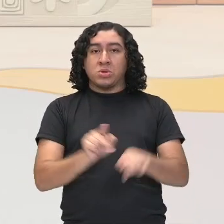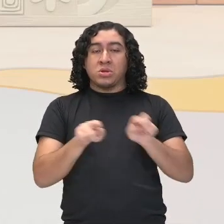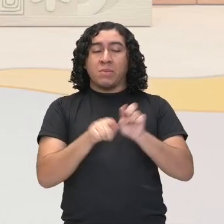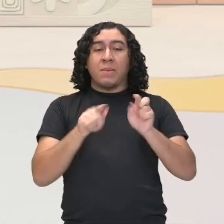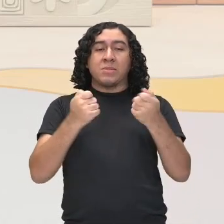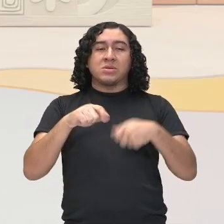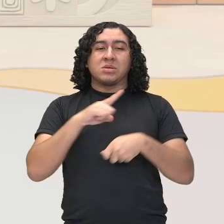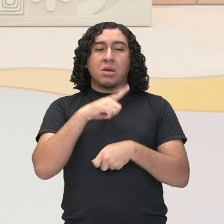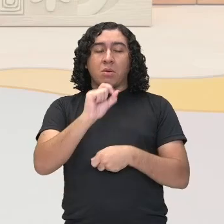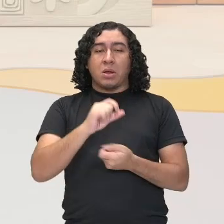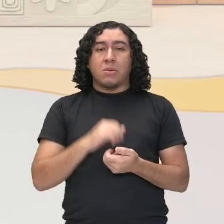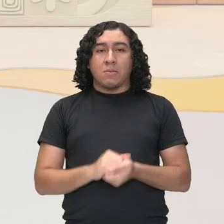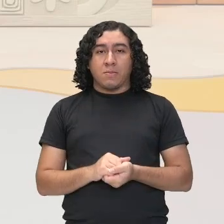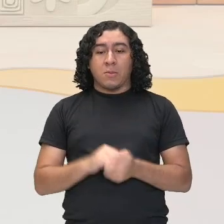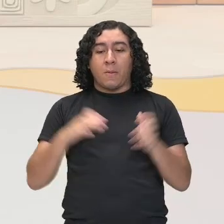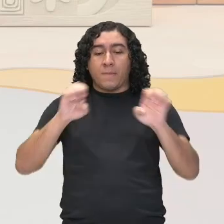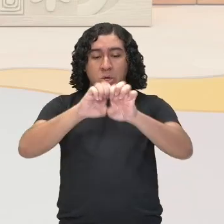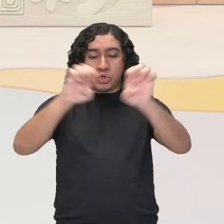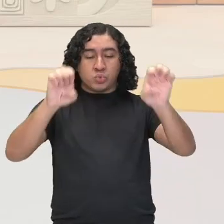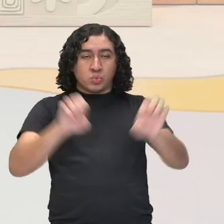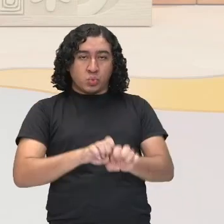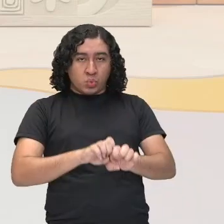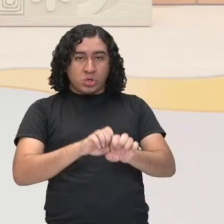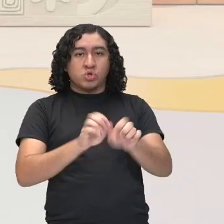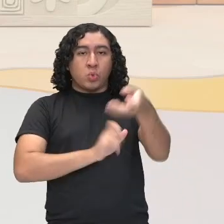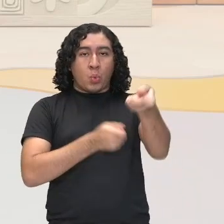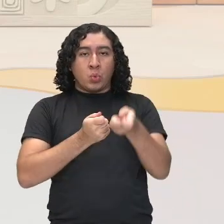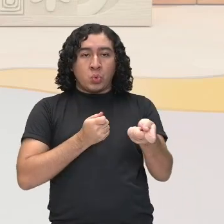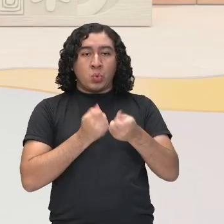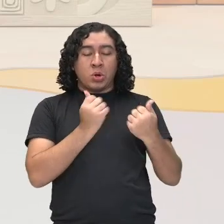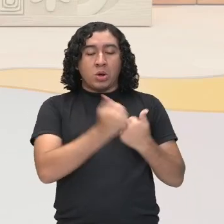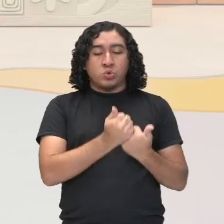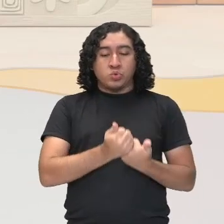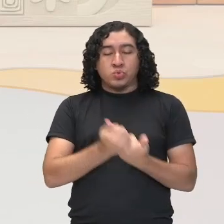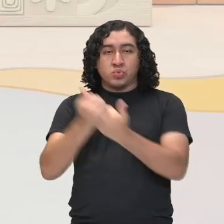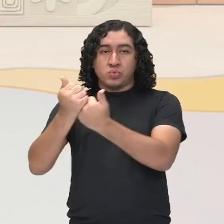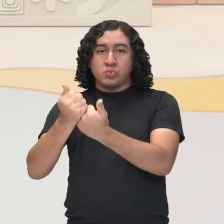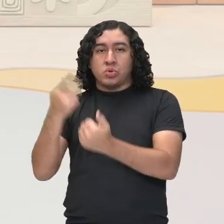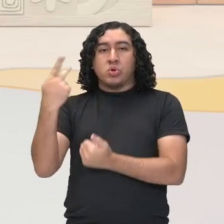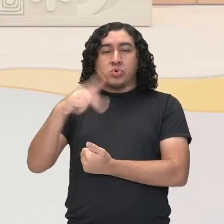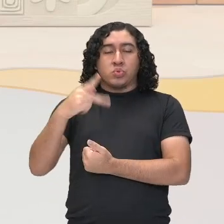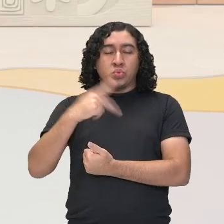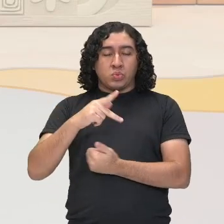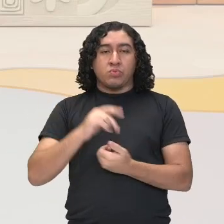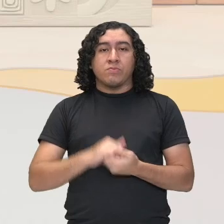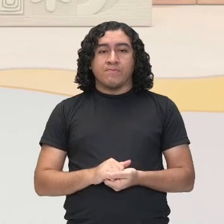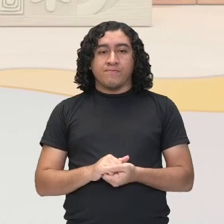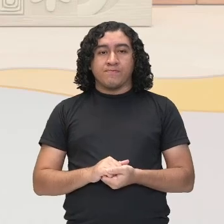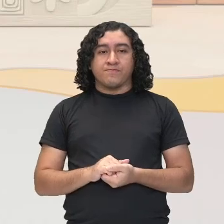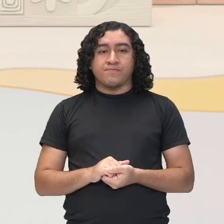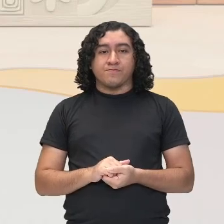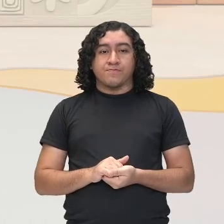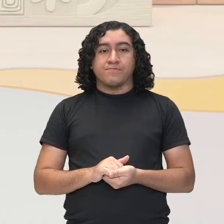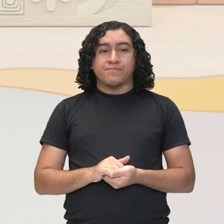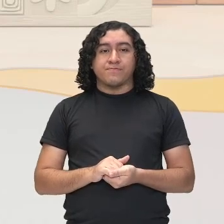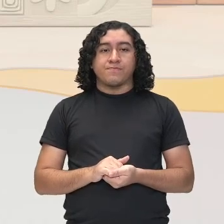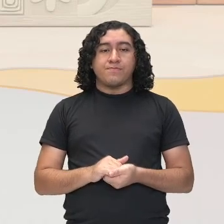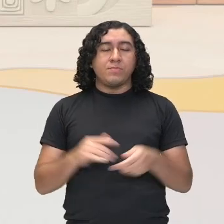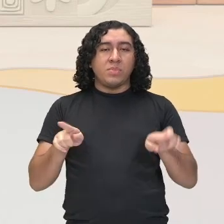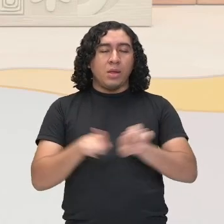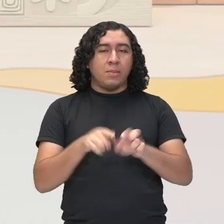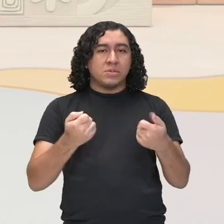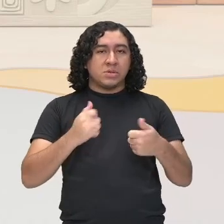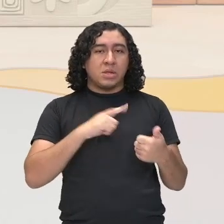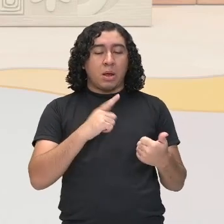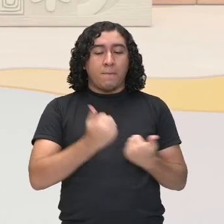organismo administrativo para poder auxiliar na administração do reino. Vai precisar ter